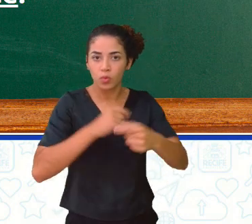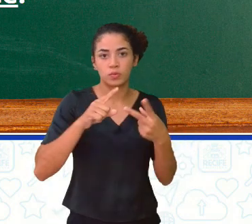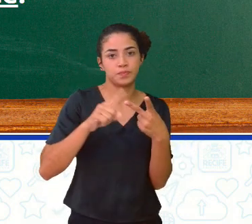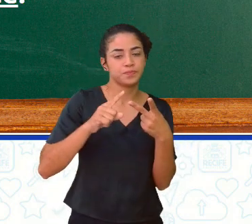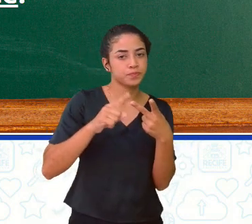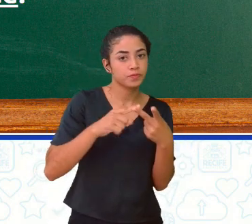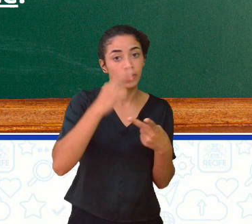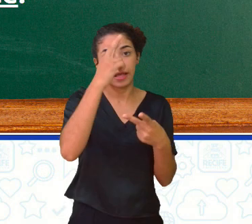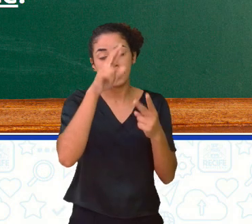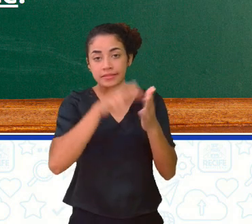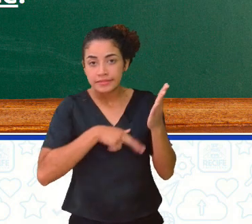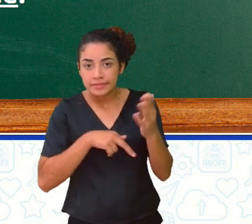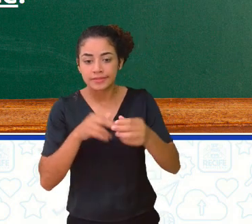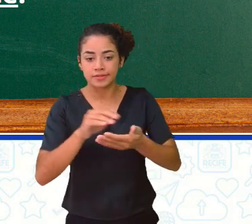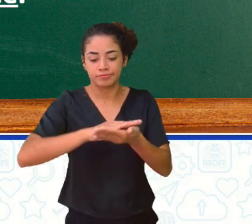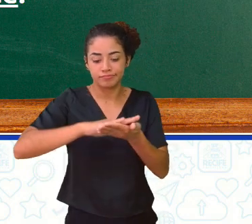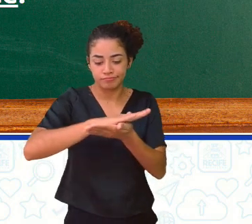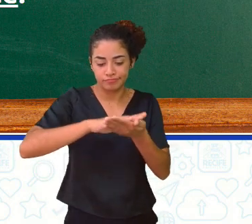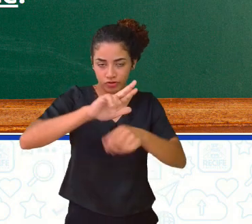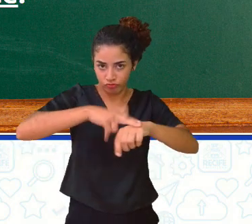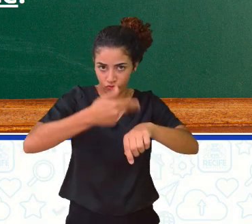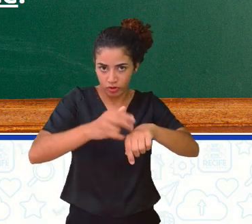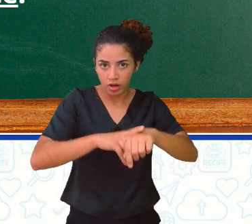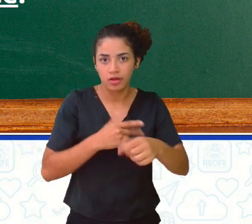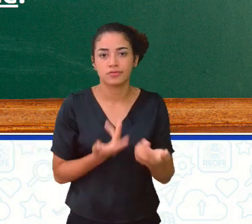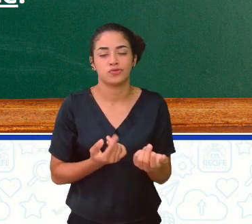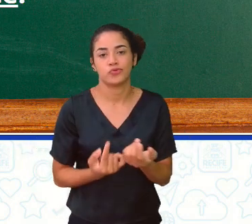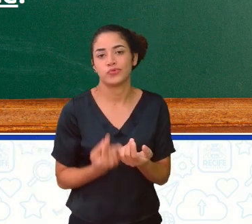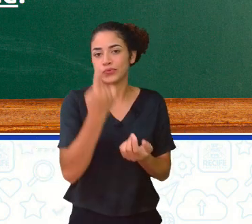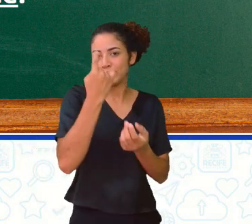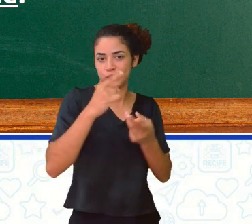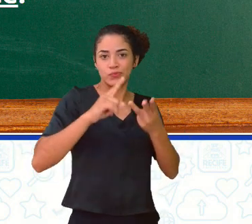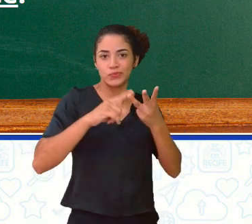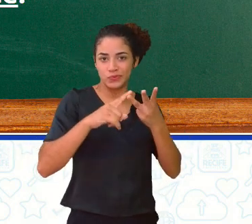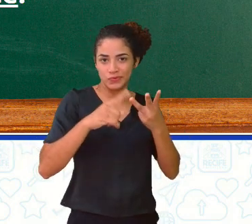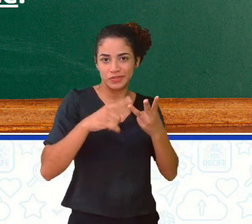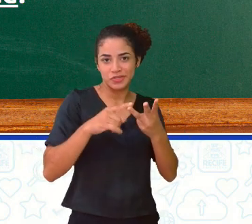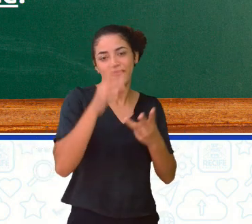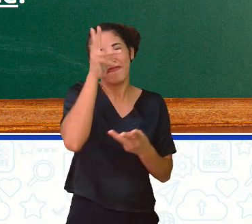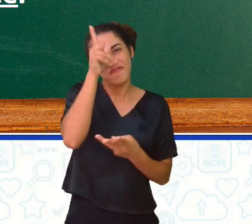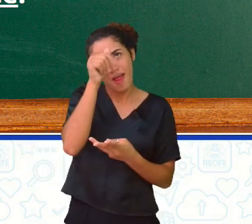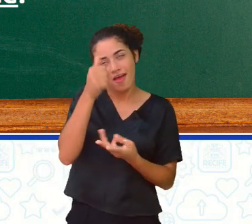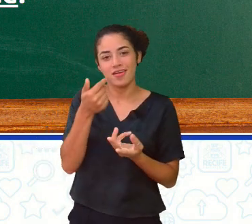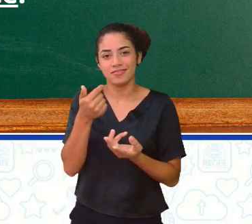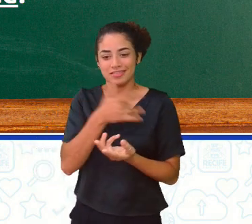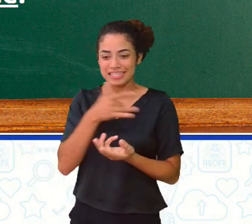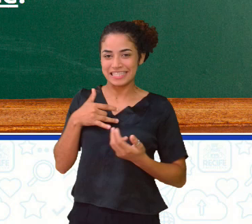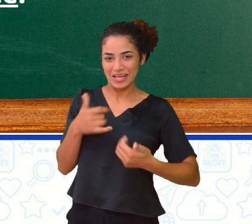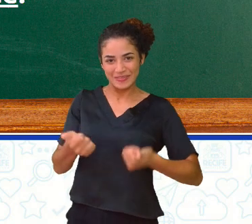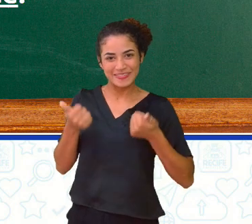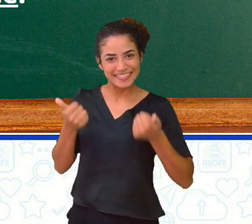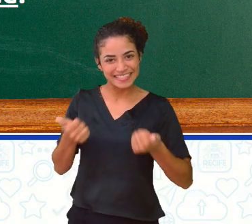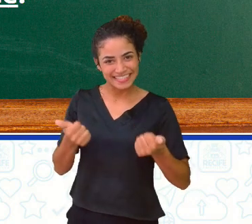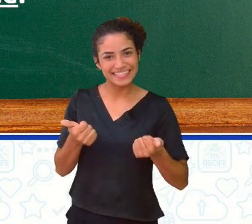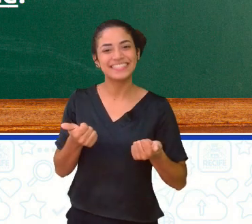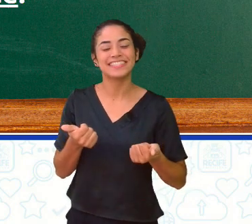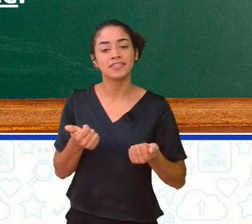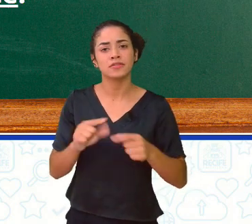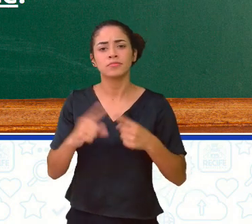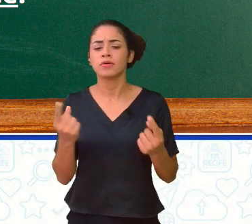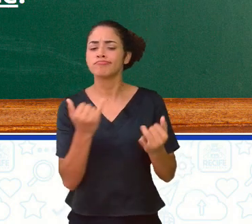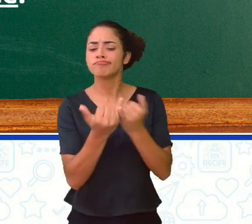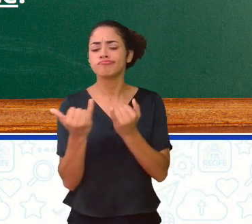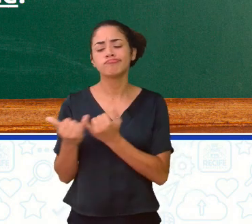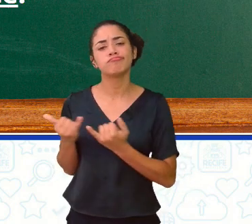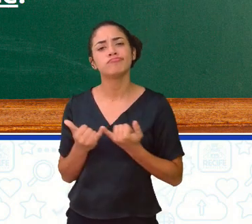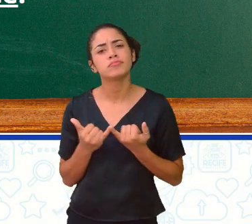brigadeiro, uma receita de um frango saudável, para a gente não ficar só nos doces. Mas veja, o que tem de semelhante